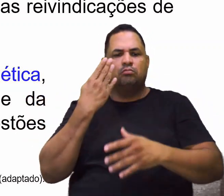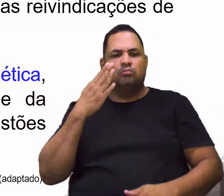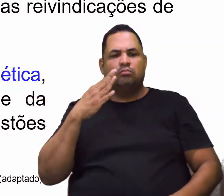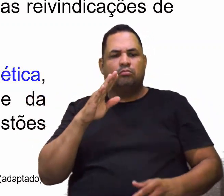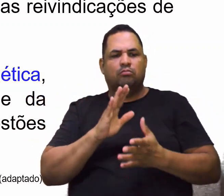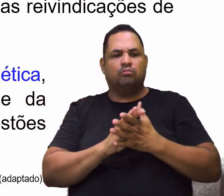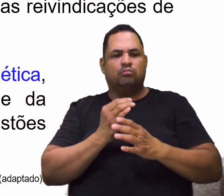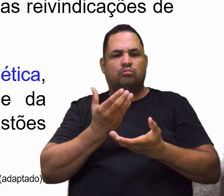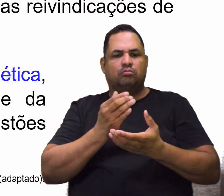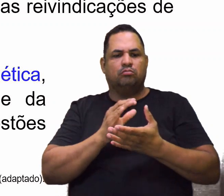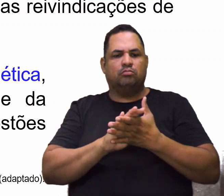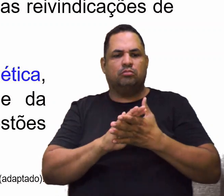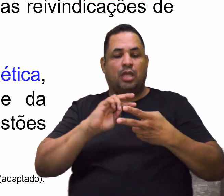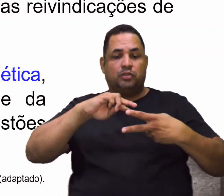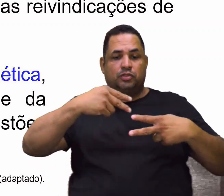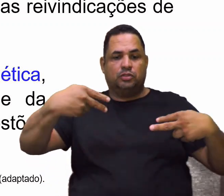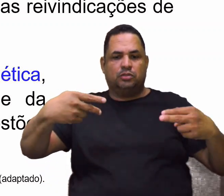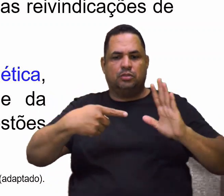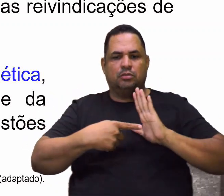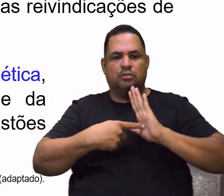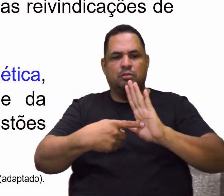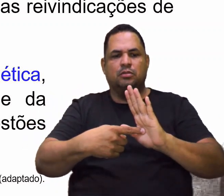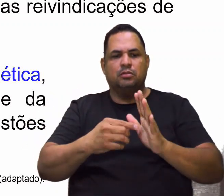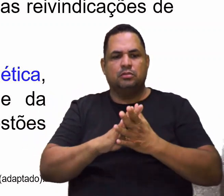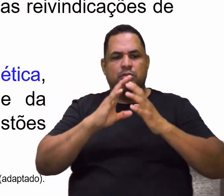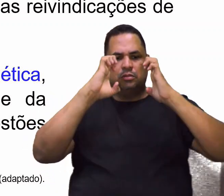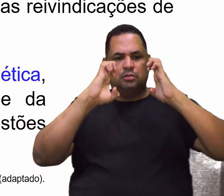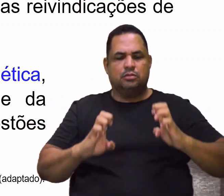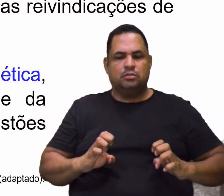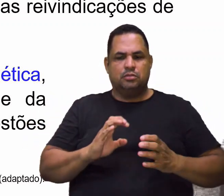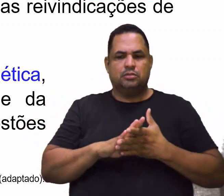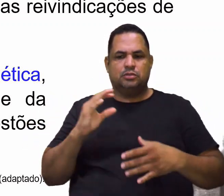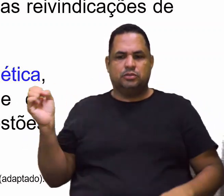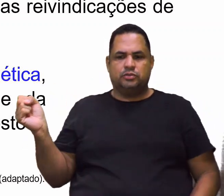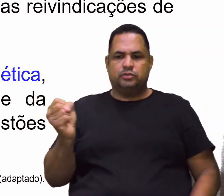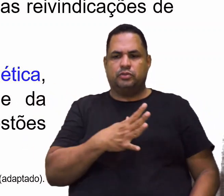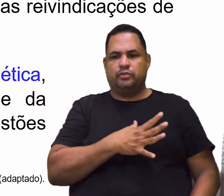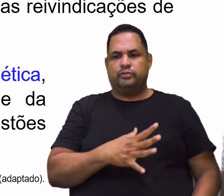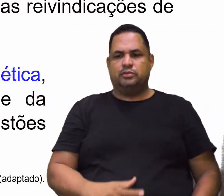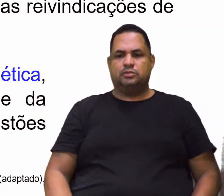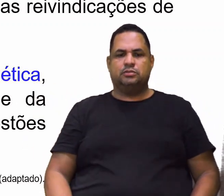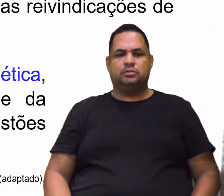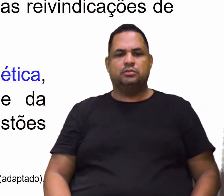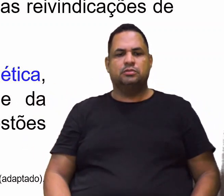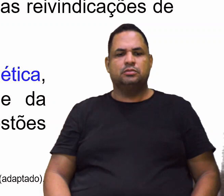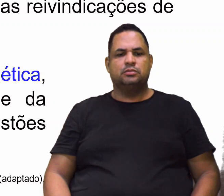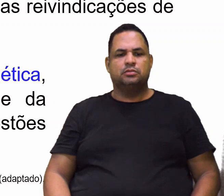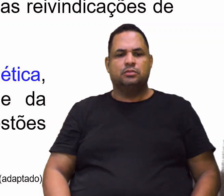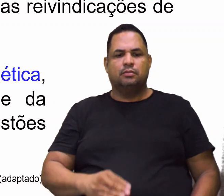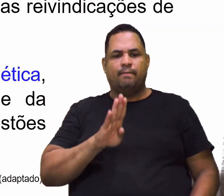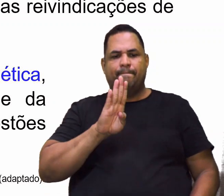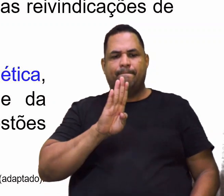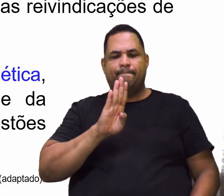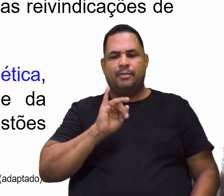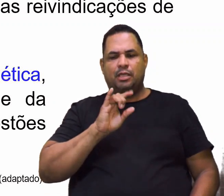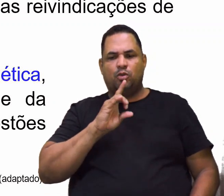e da engenharia genética, que apresentou questões éticas inéditas. E entra a questão da bioética.